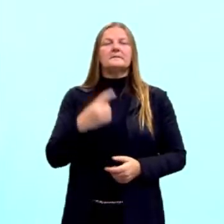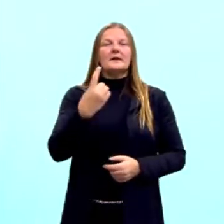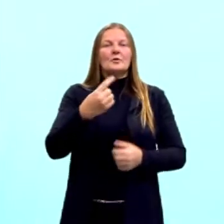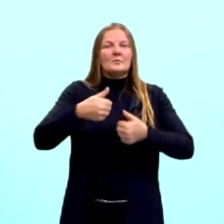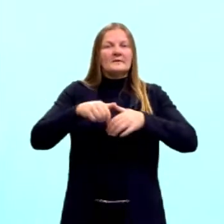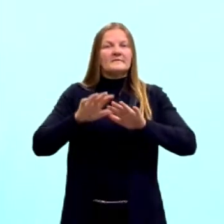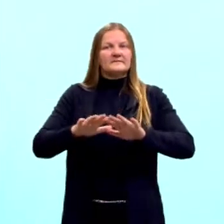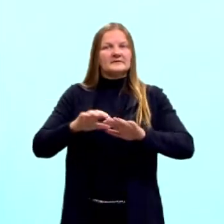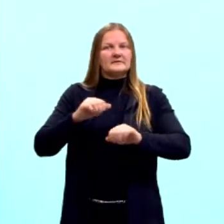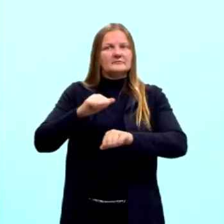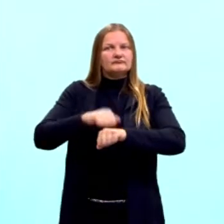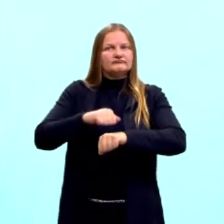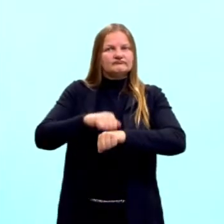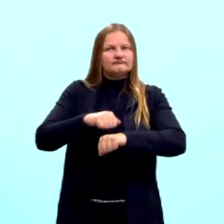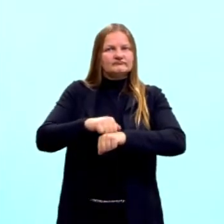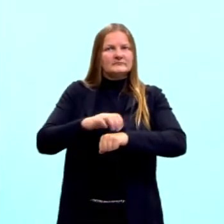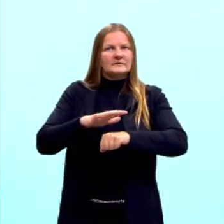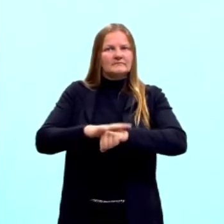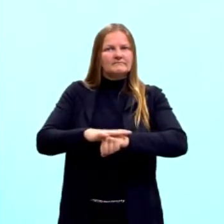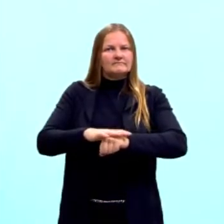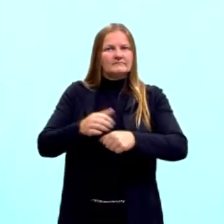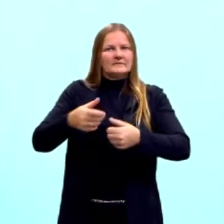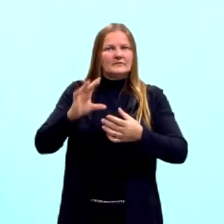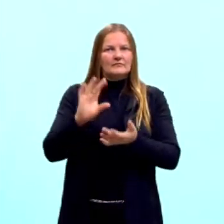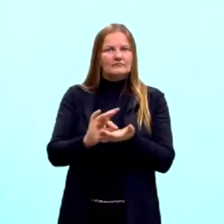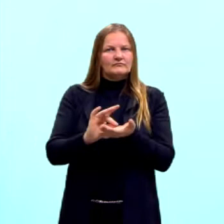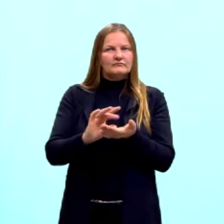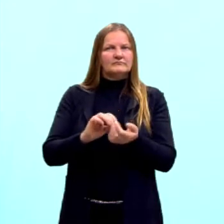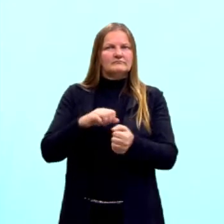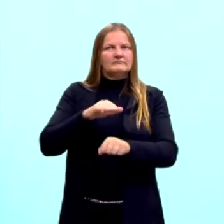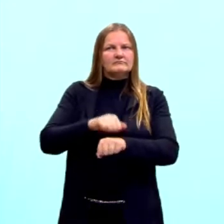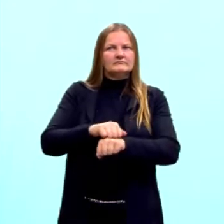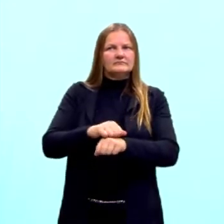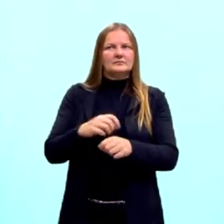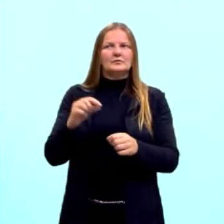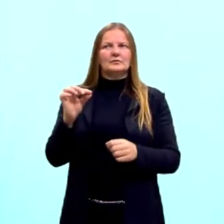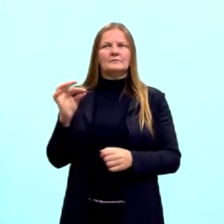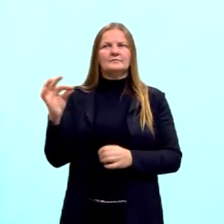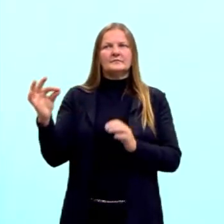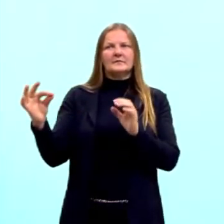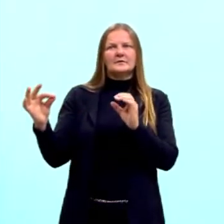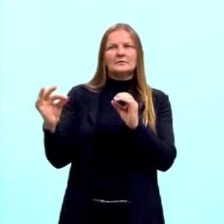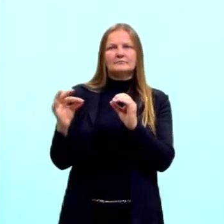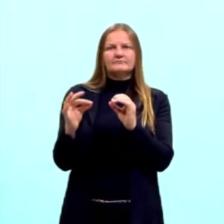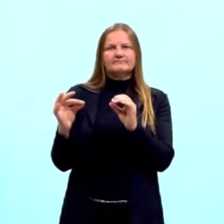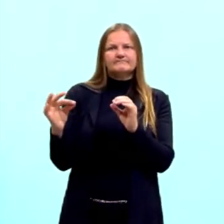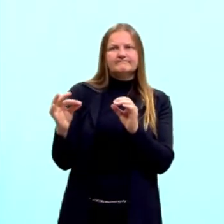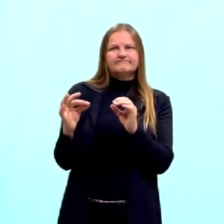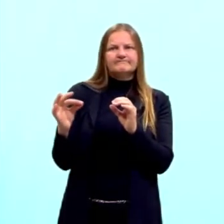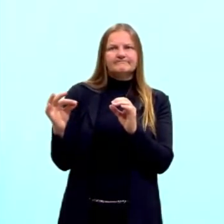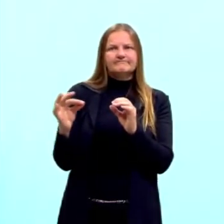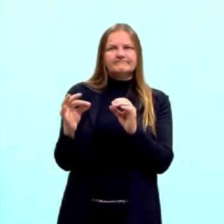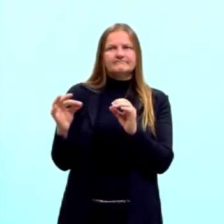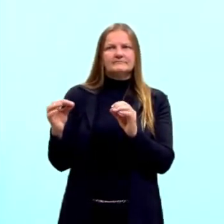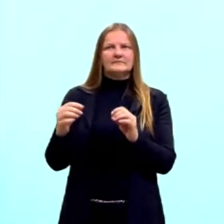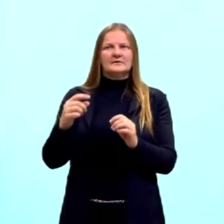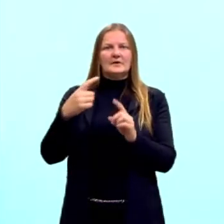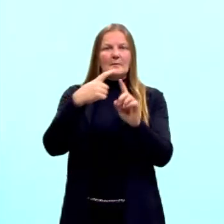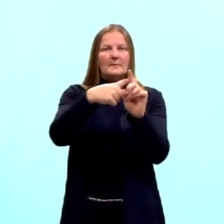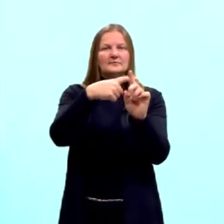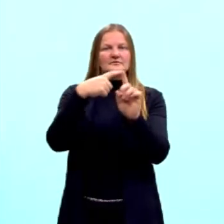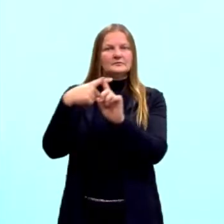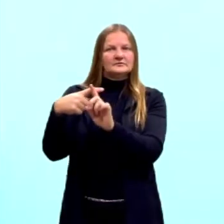gente deixa ela de uma forma que fique fixa né e o que que acontece né quando a gente tenta aproximar